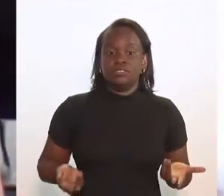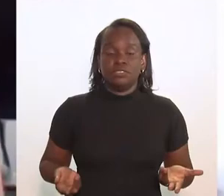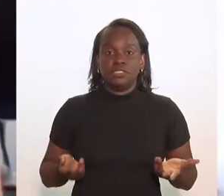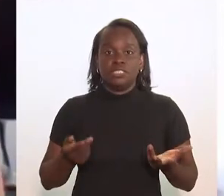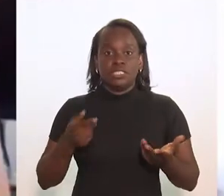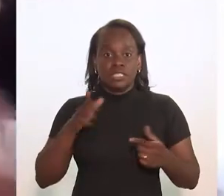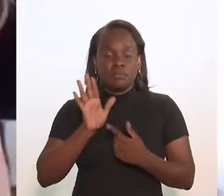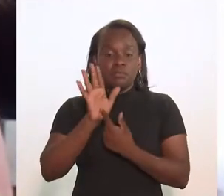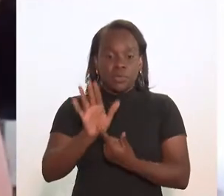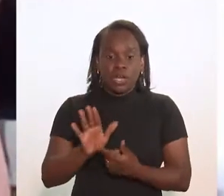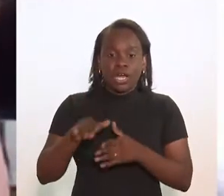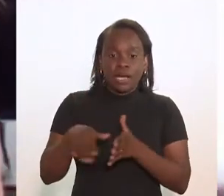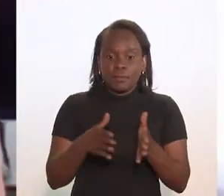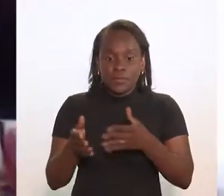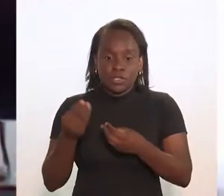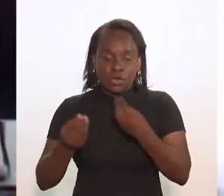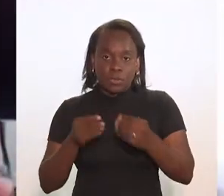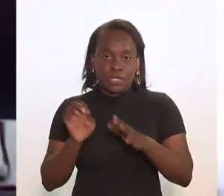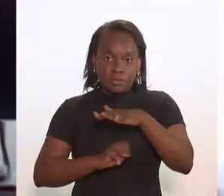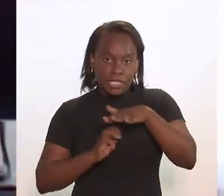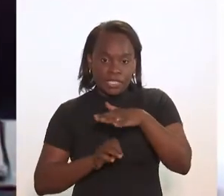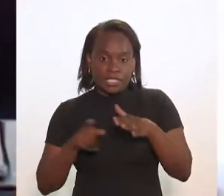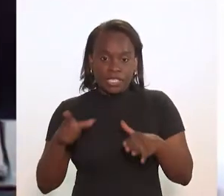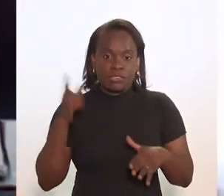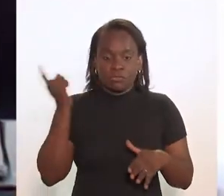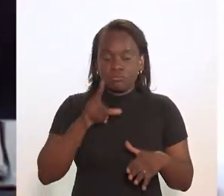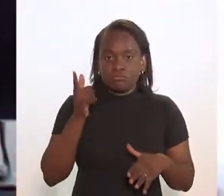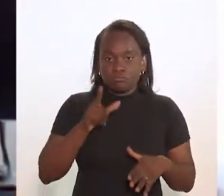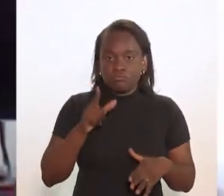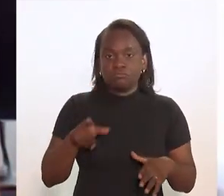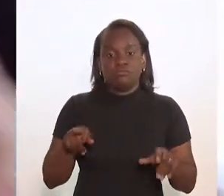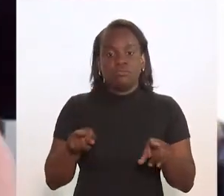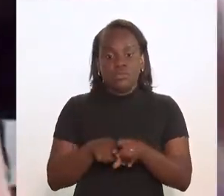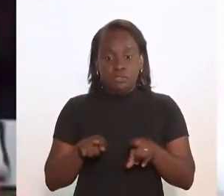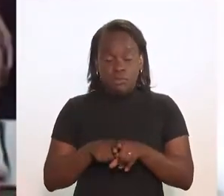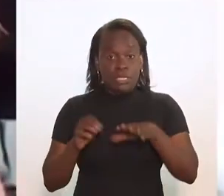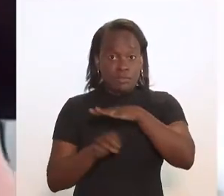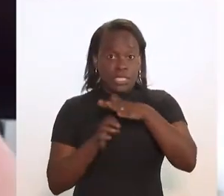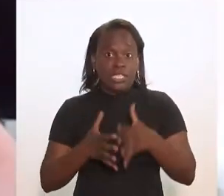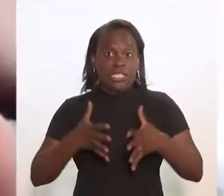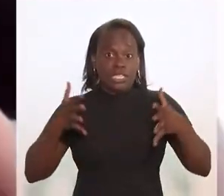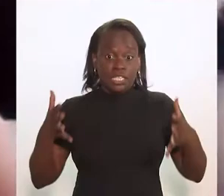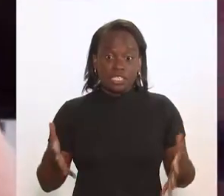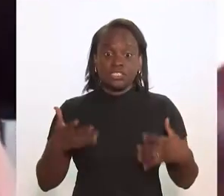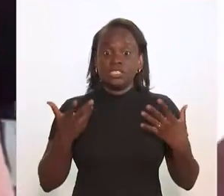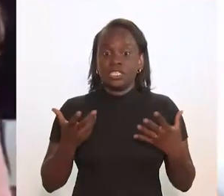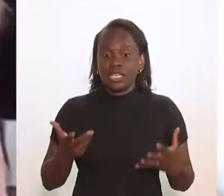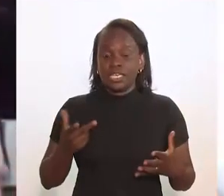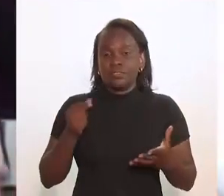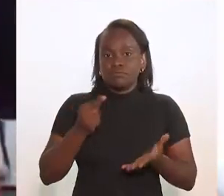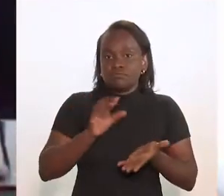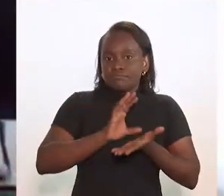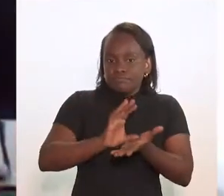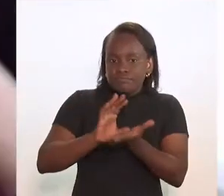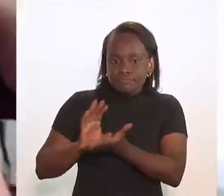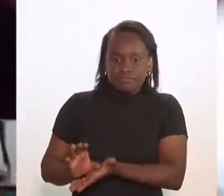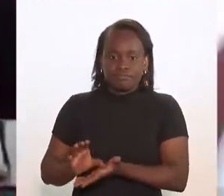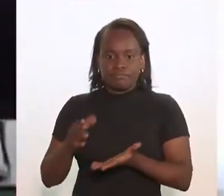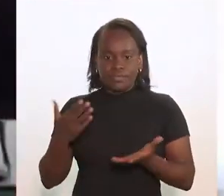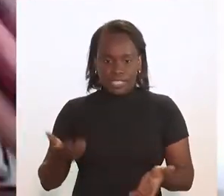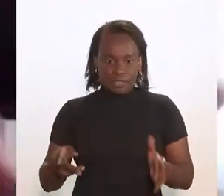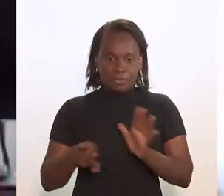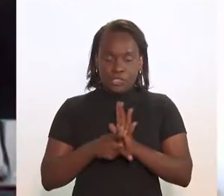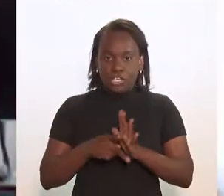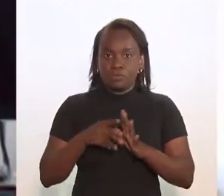responsável, que mostram o caminho que aquela empresa tá seguindo, até grandes empresas que querem esse investimento e querem